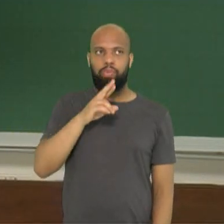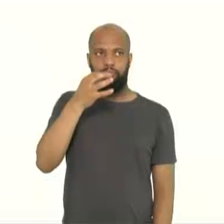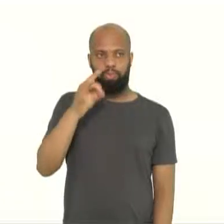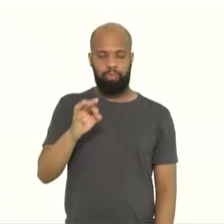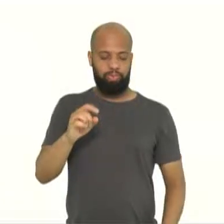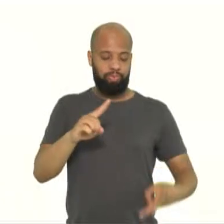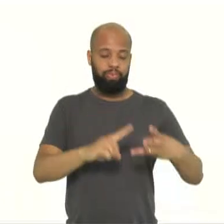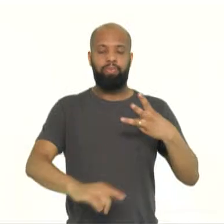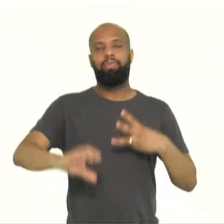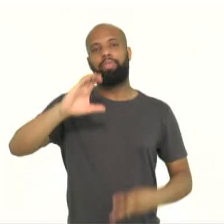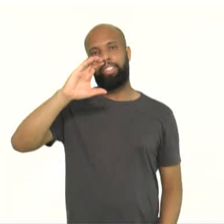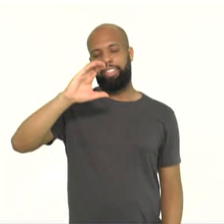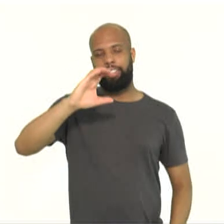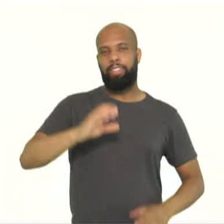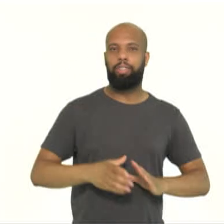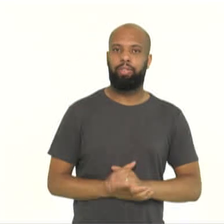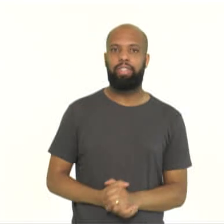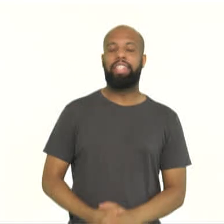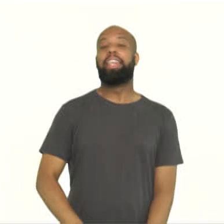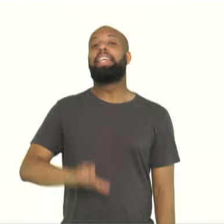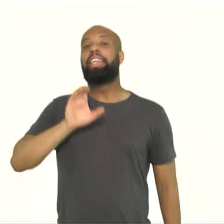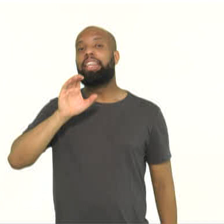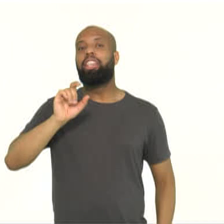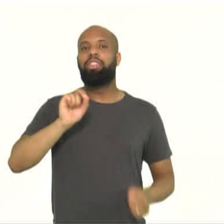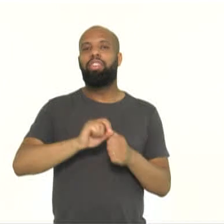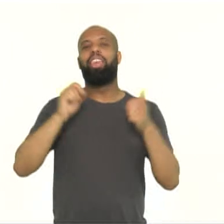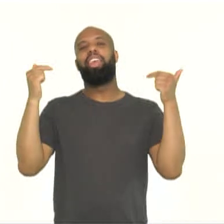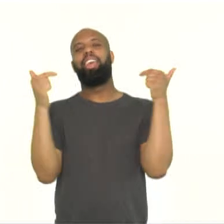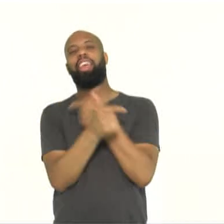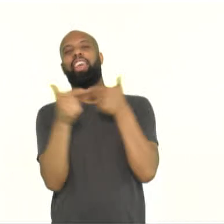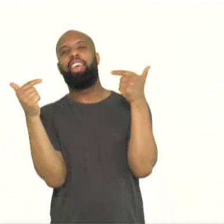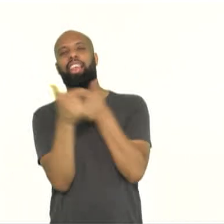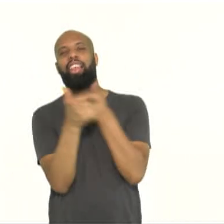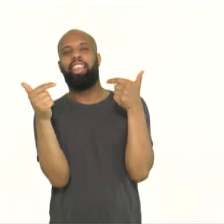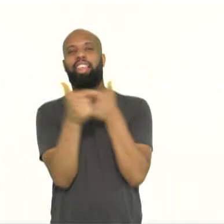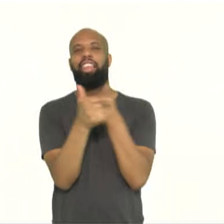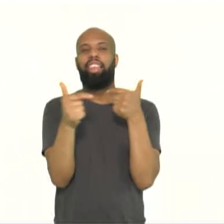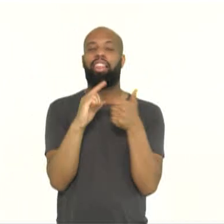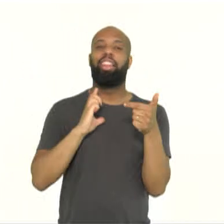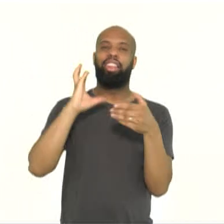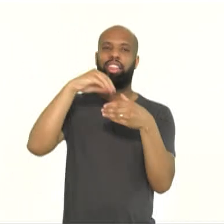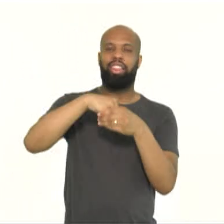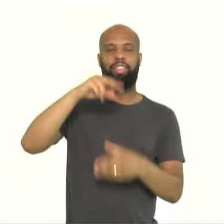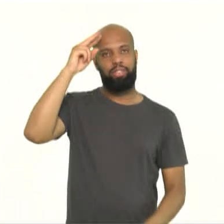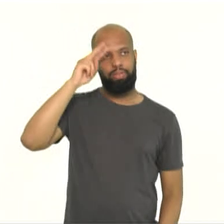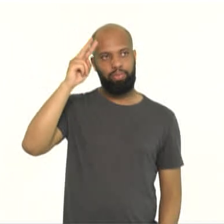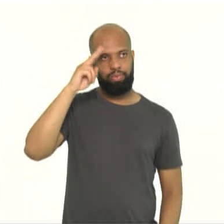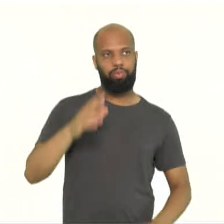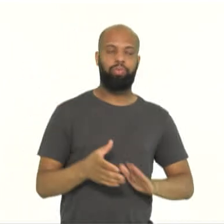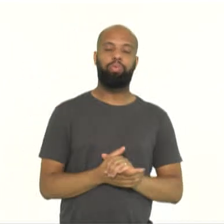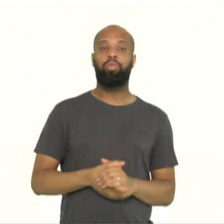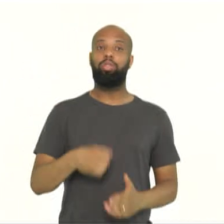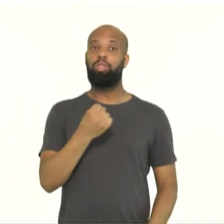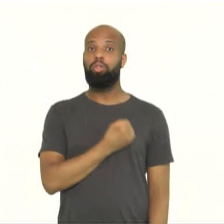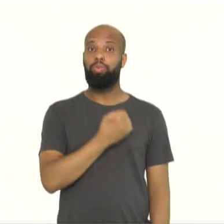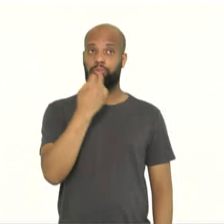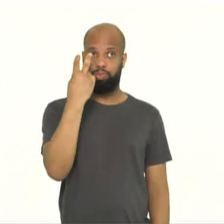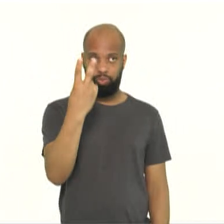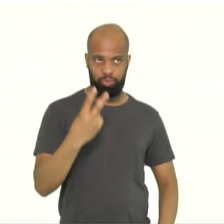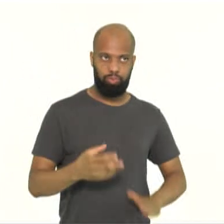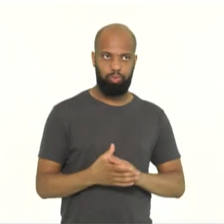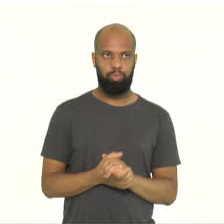a C, essa que provoca humor em la historieta. Em la 2, o enunciado